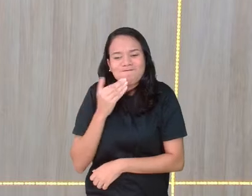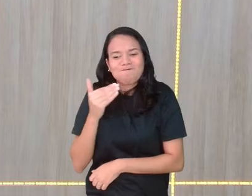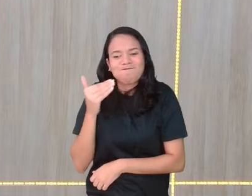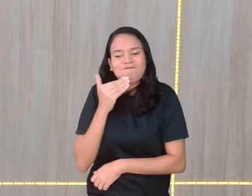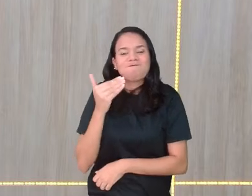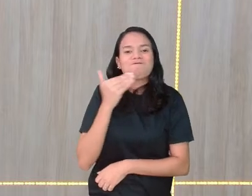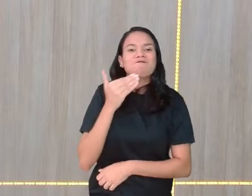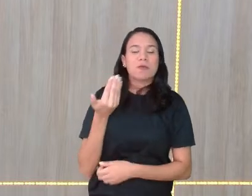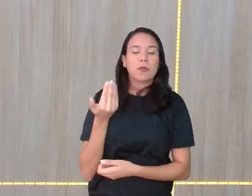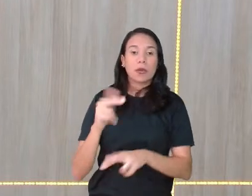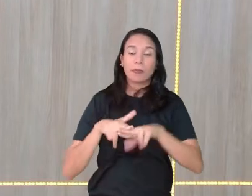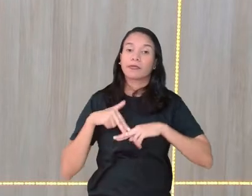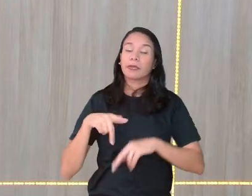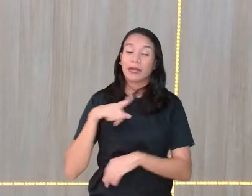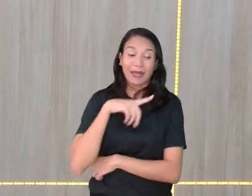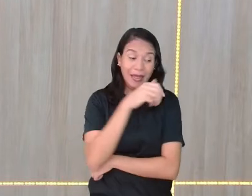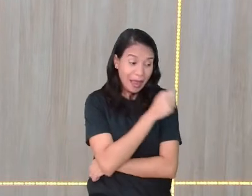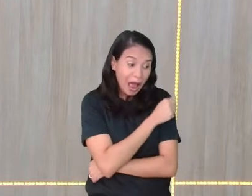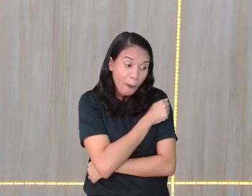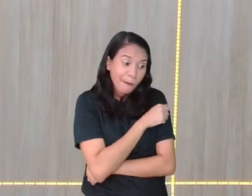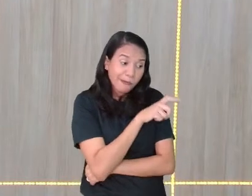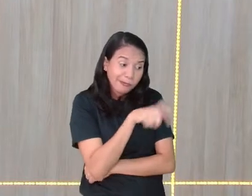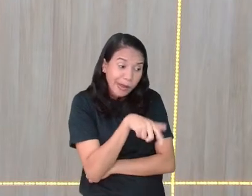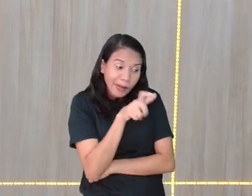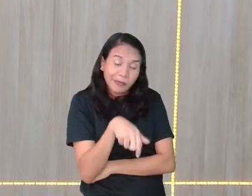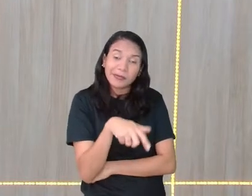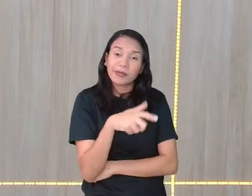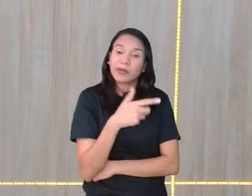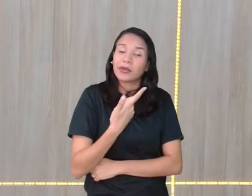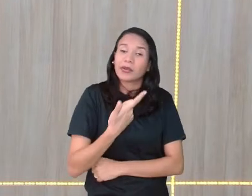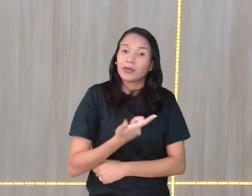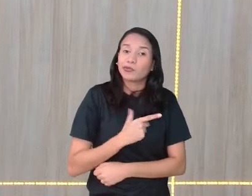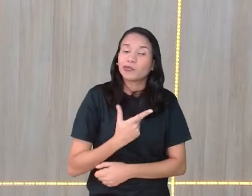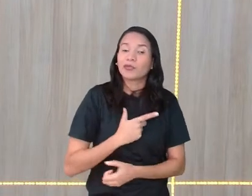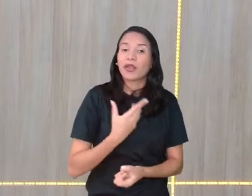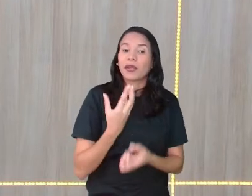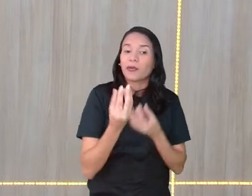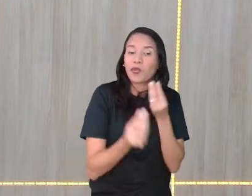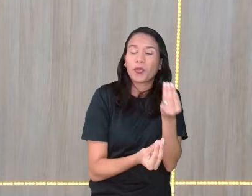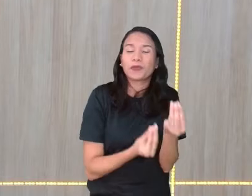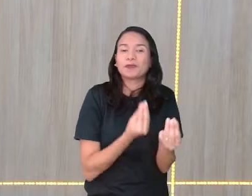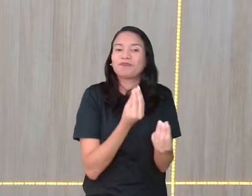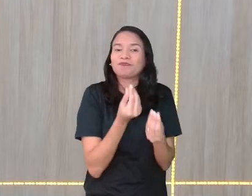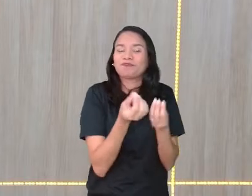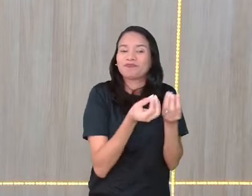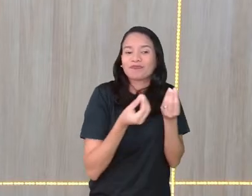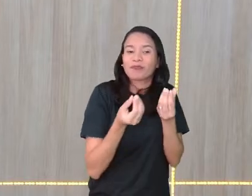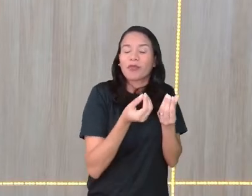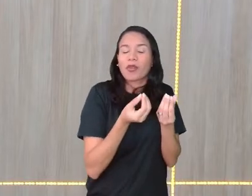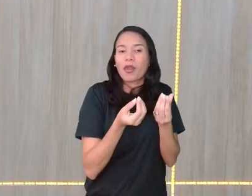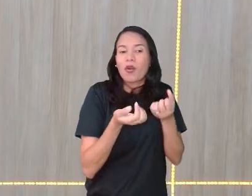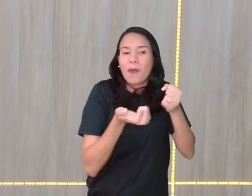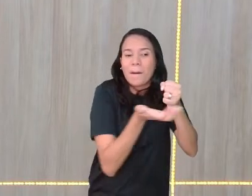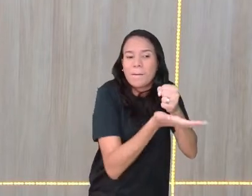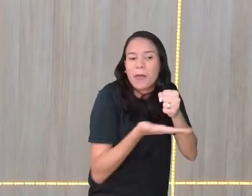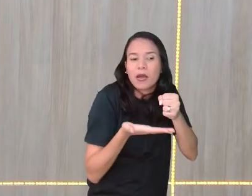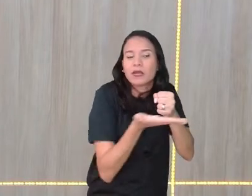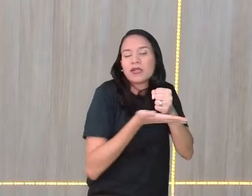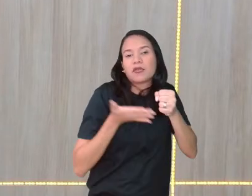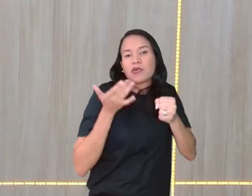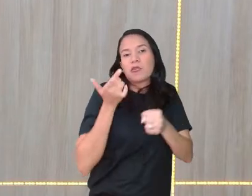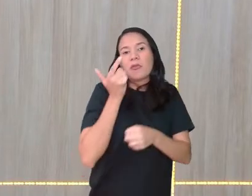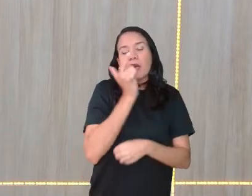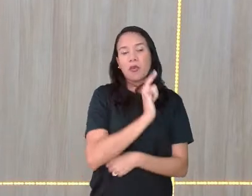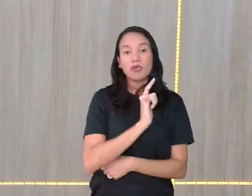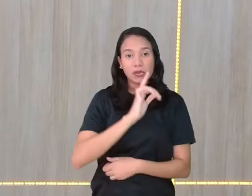Aí você tem aqueles estudantes que não têm frequentemente toda aquela questão do mínimo necessário para que ele